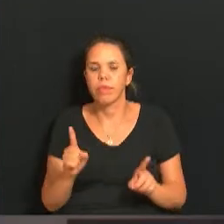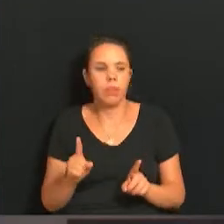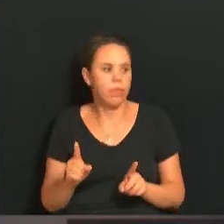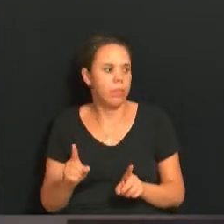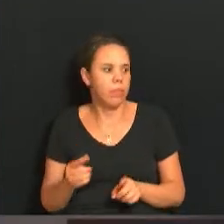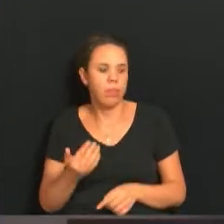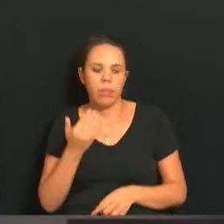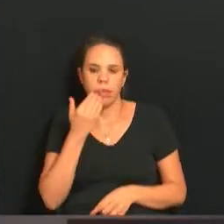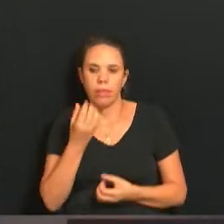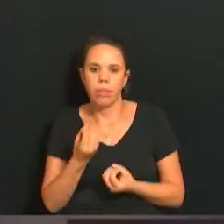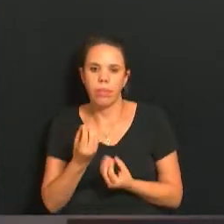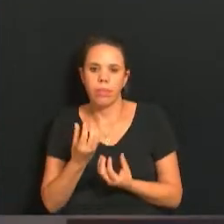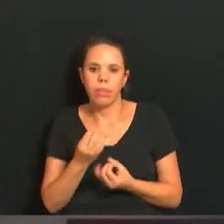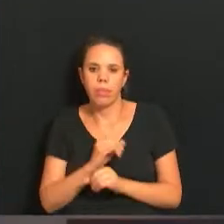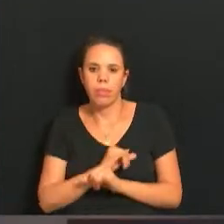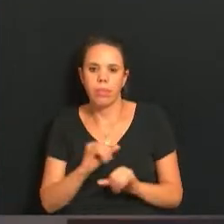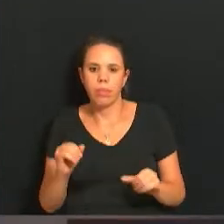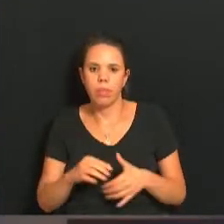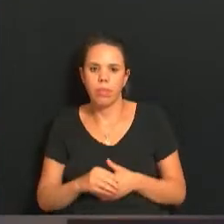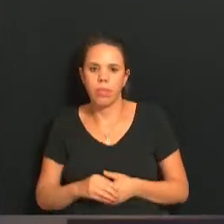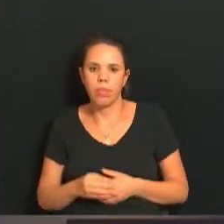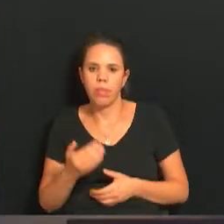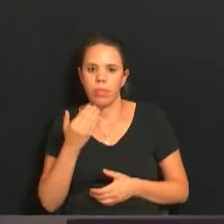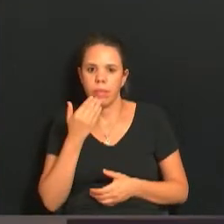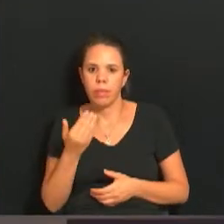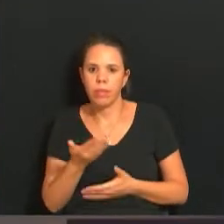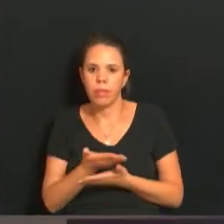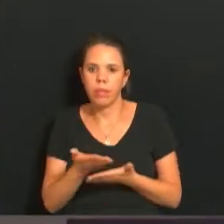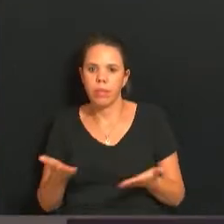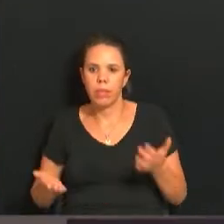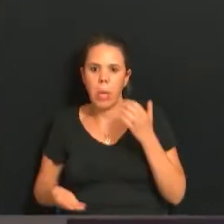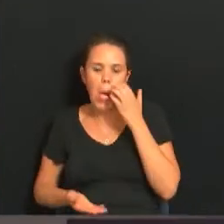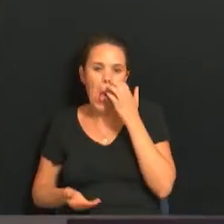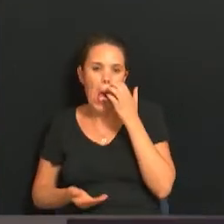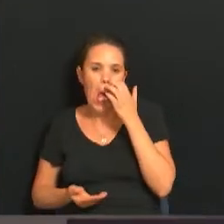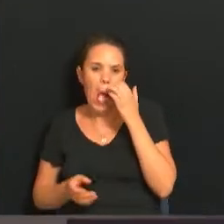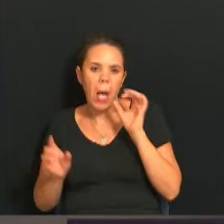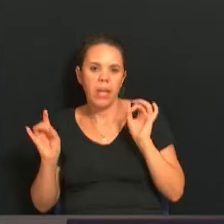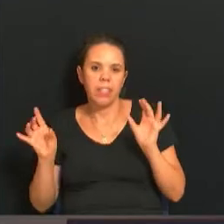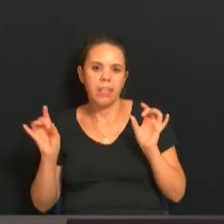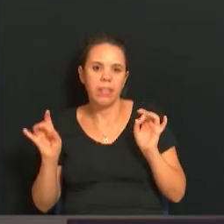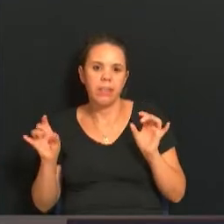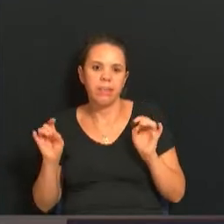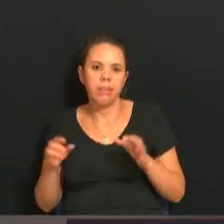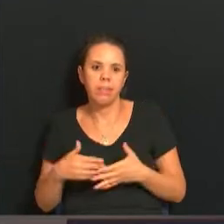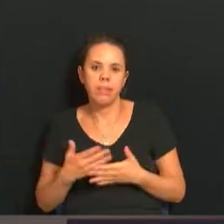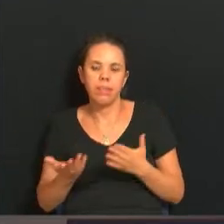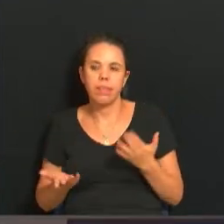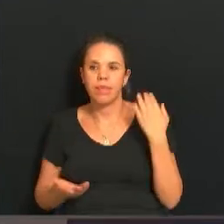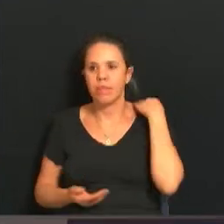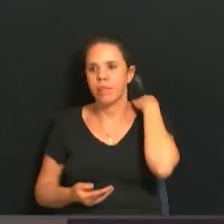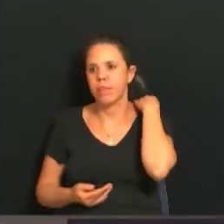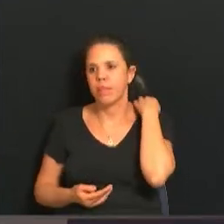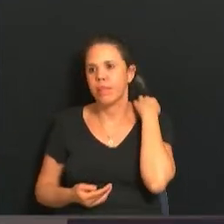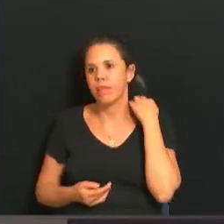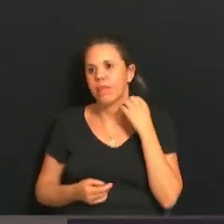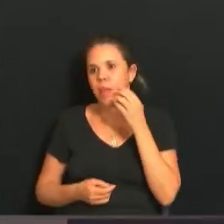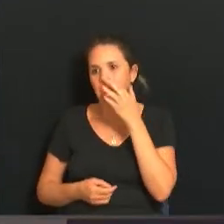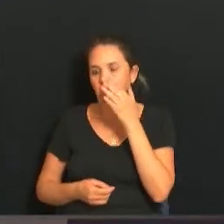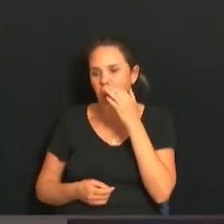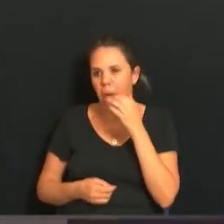as informações e nós pedimos aos senhores, em especial aos senhores, pedimos ao Executivo, para